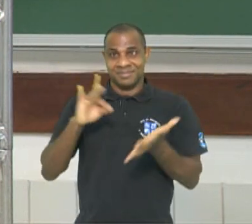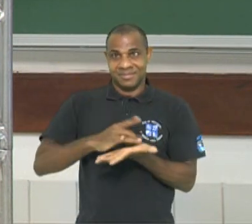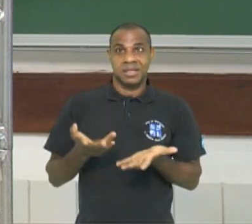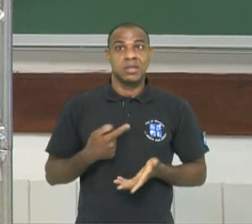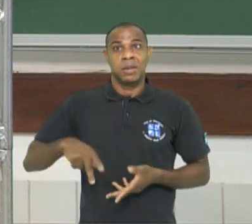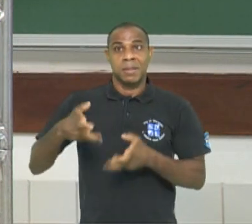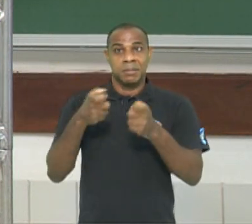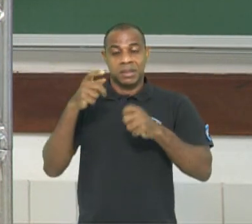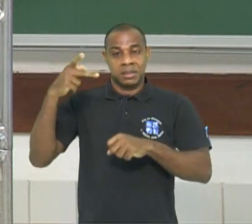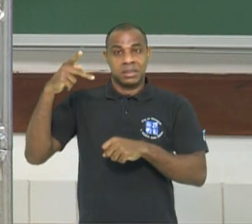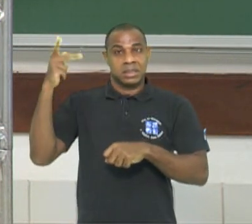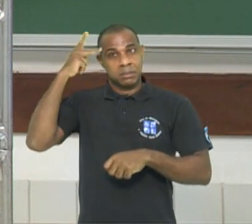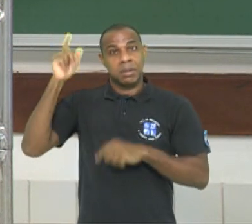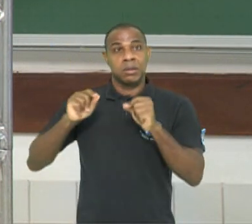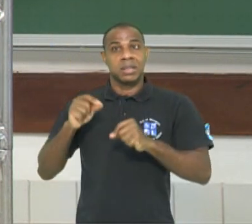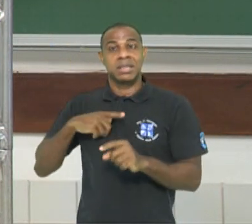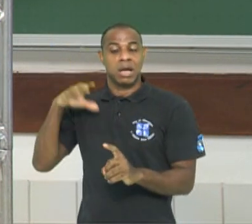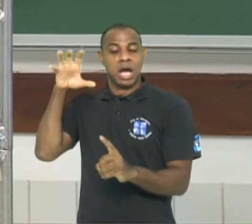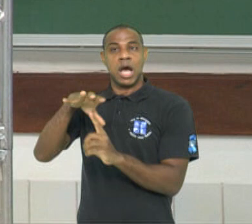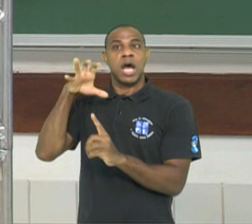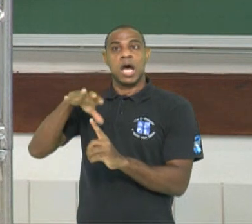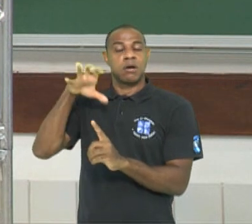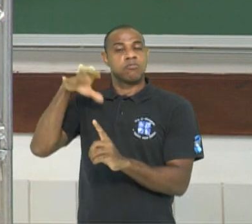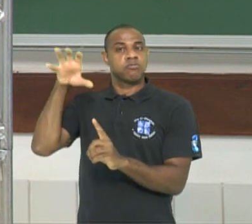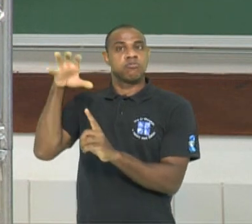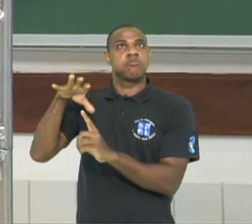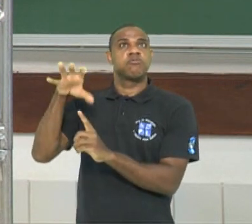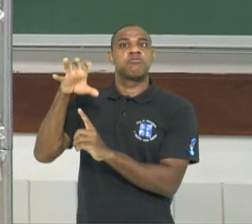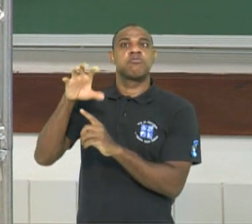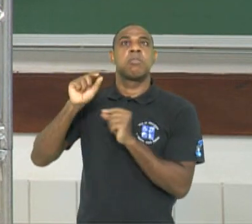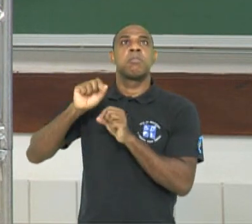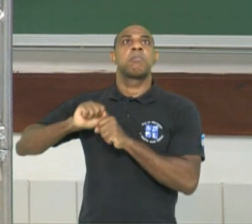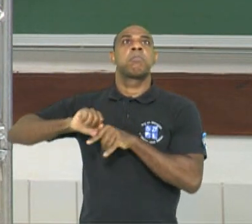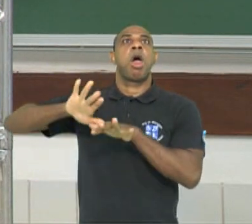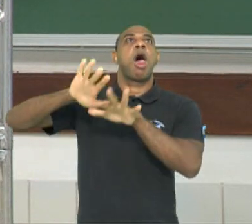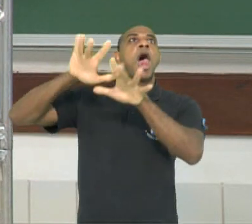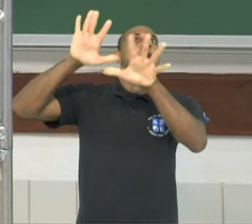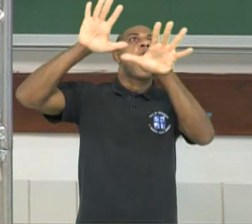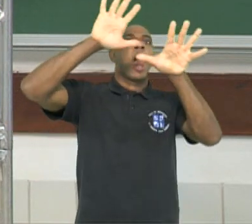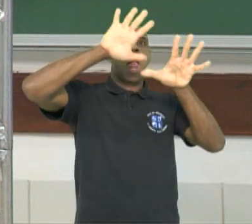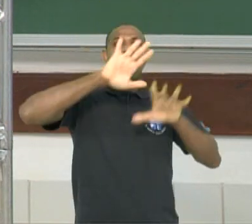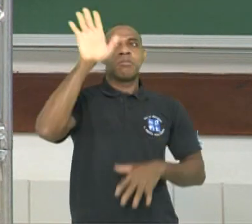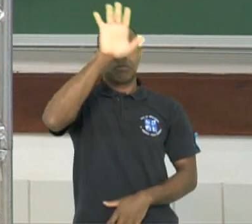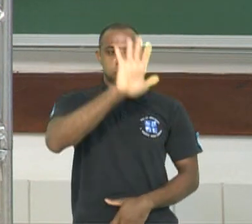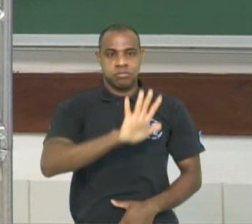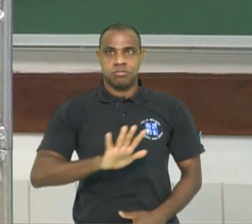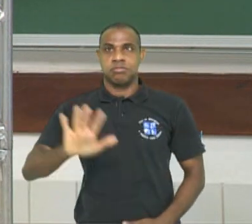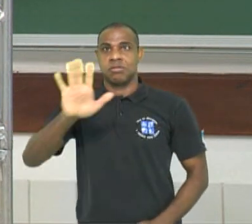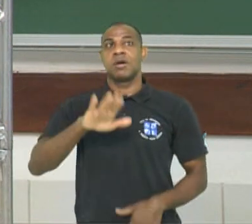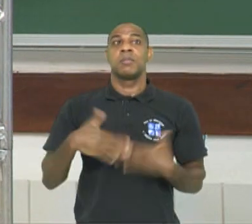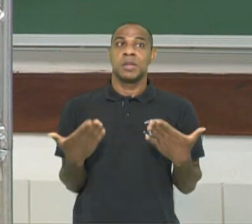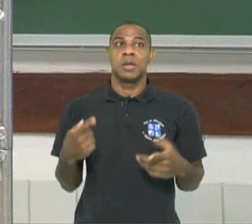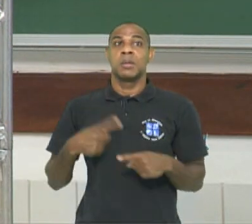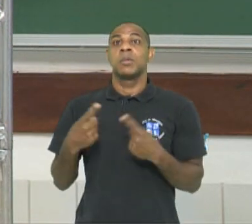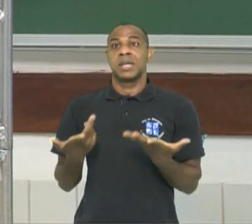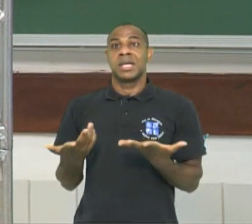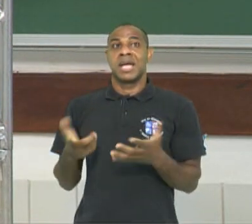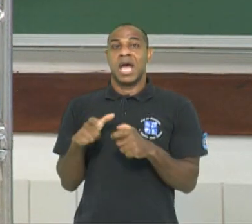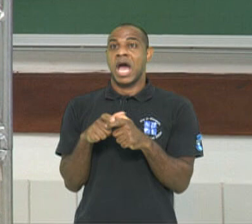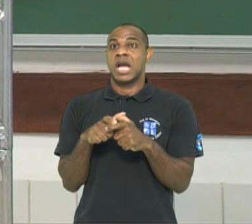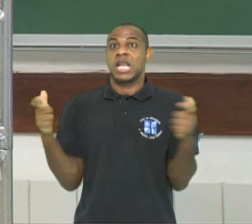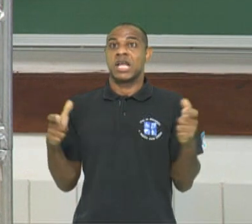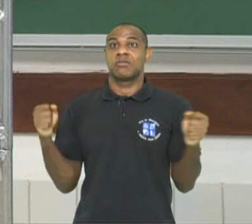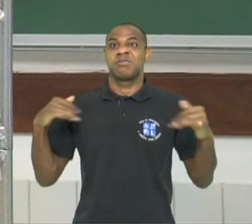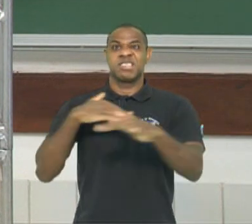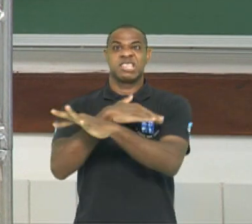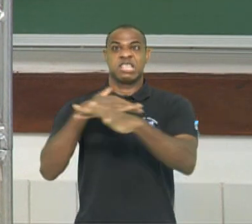São Paulo é uma grande influência em todo o território nacional. Por isso que ela é dita grande metrópole